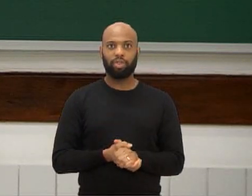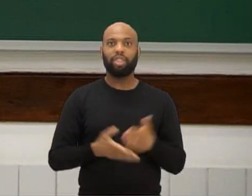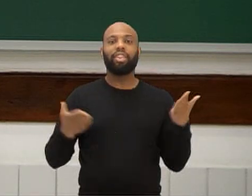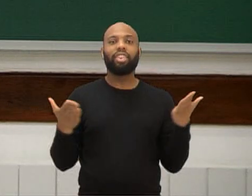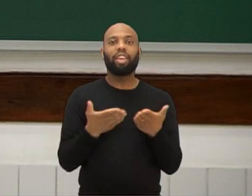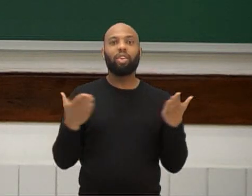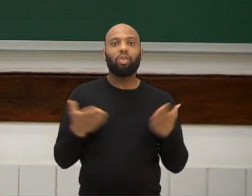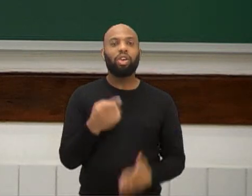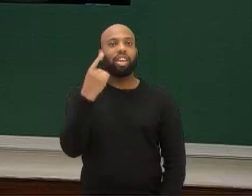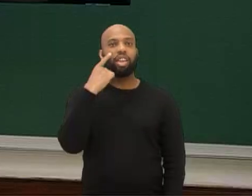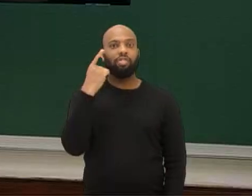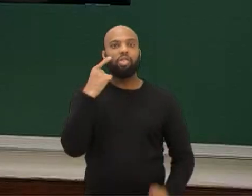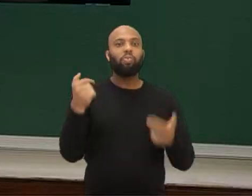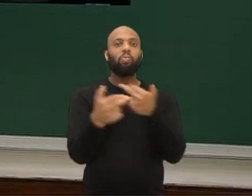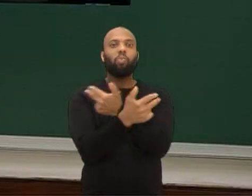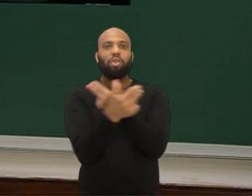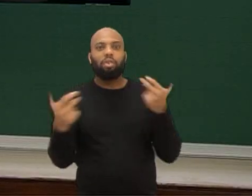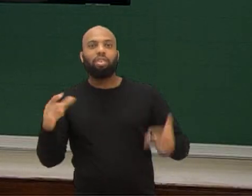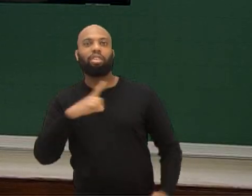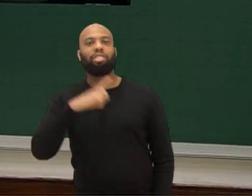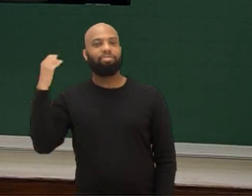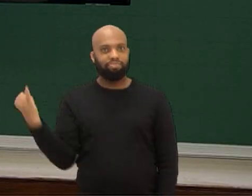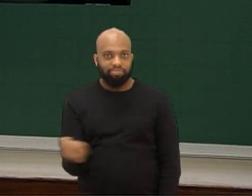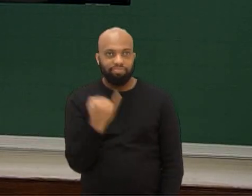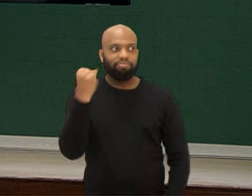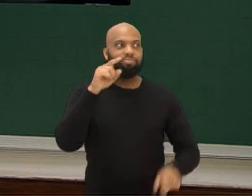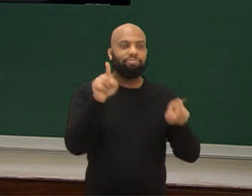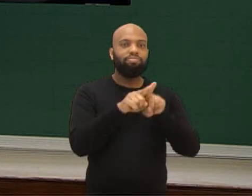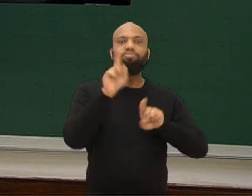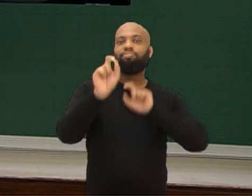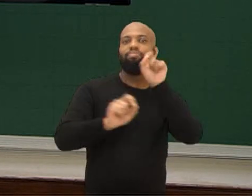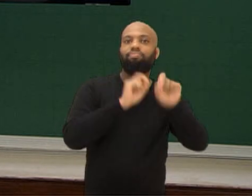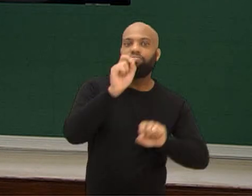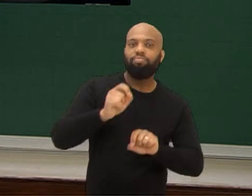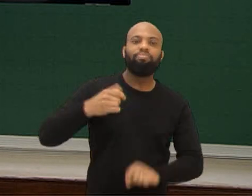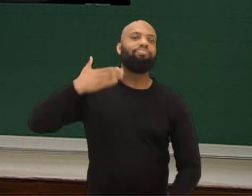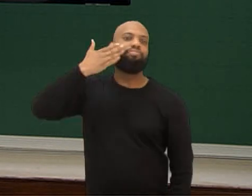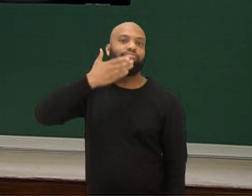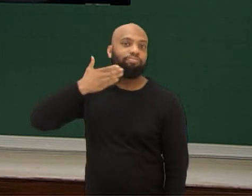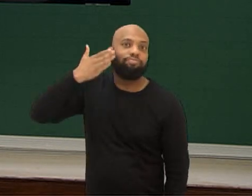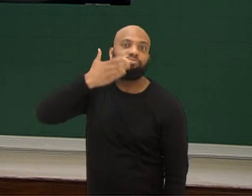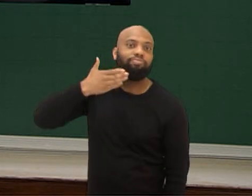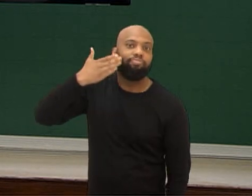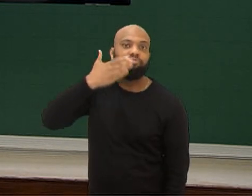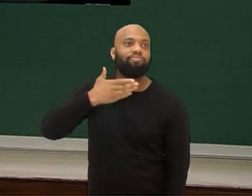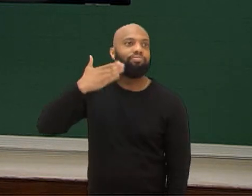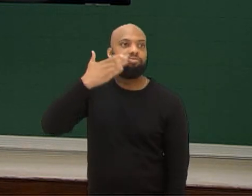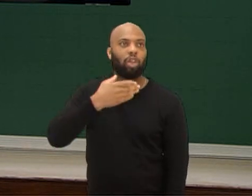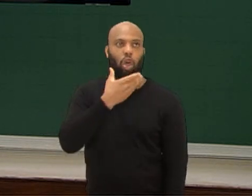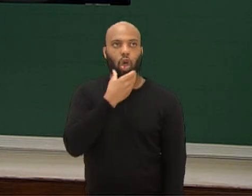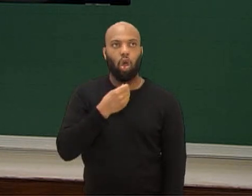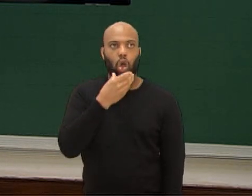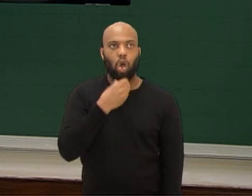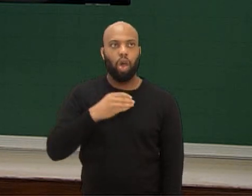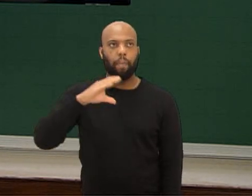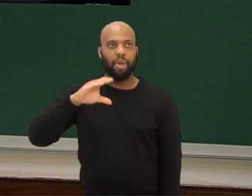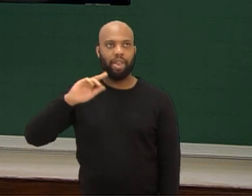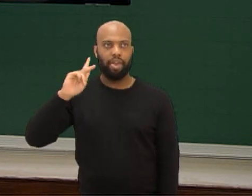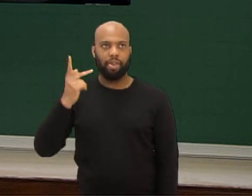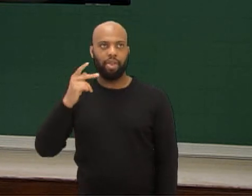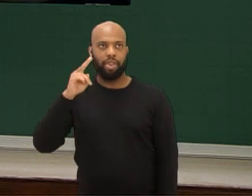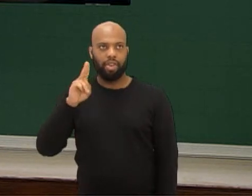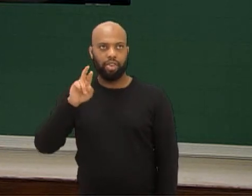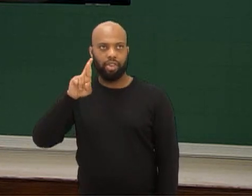Agora a gente vai ver uma coisa muito importante, que é o discurso do Winston Churchill.